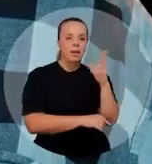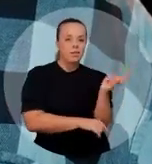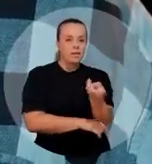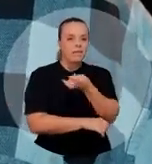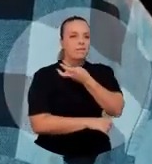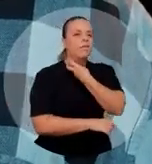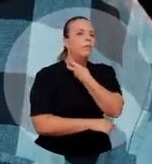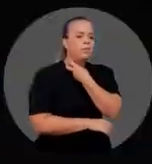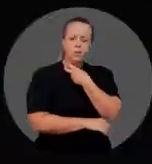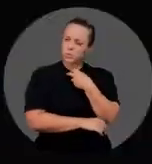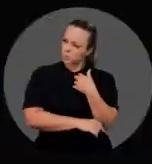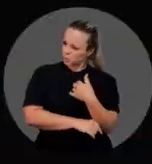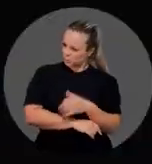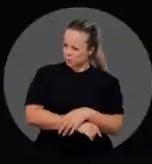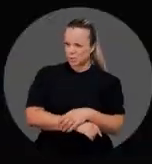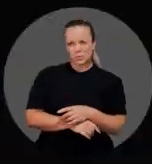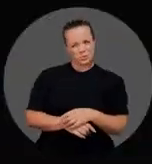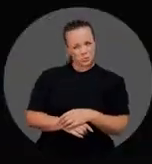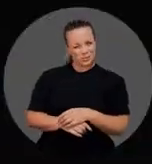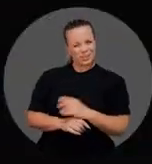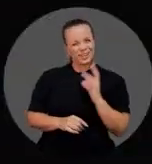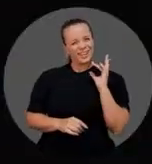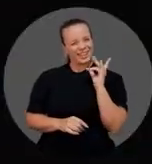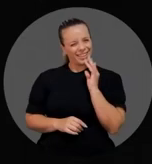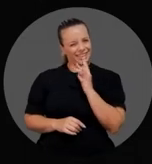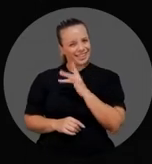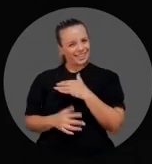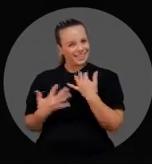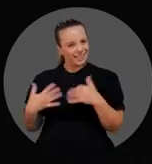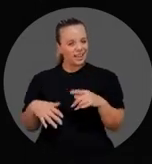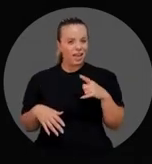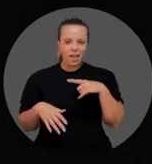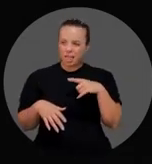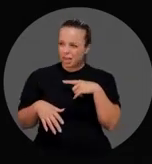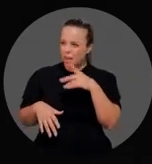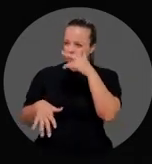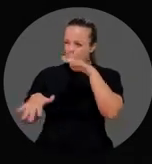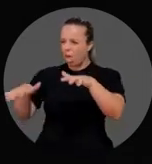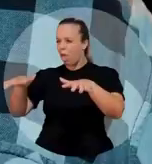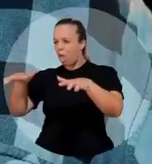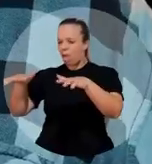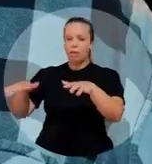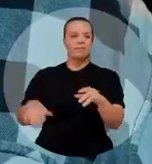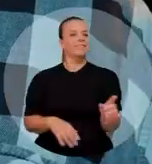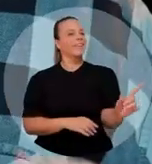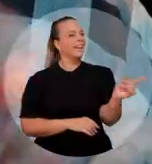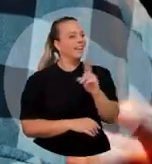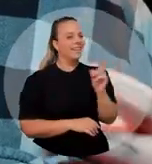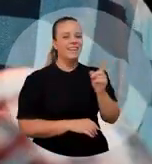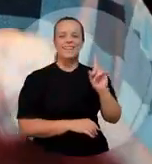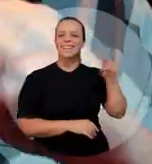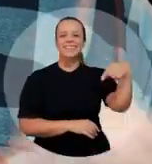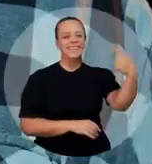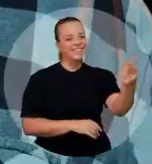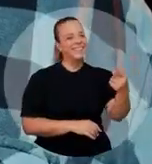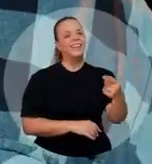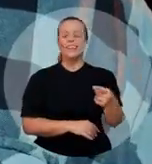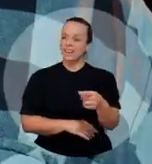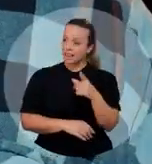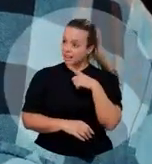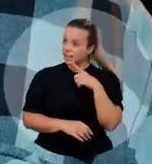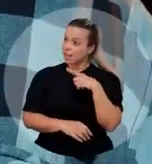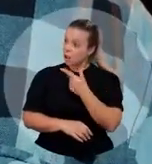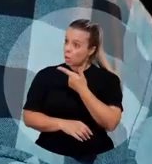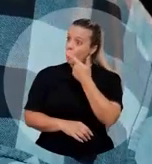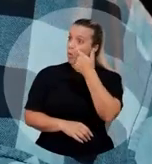vampiros. Olha, tá esquentando. O que mais? Zumbis também? Não, zumbis só pro próximo. Tá,